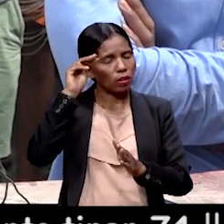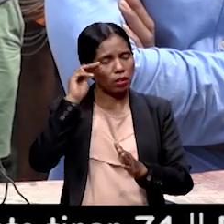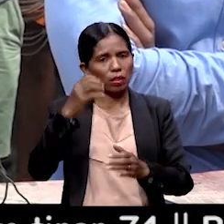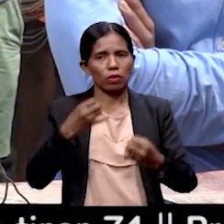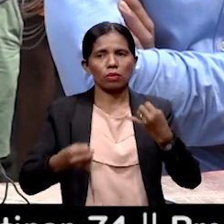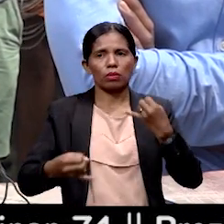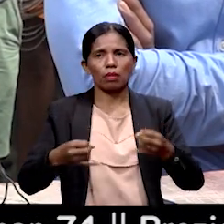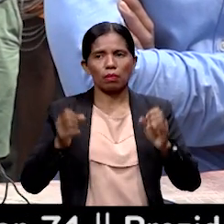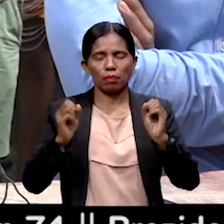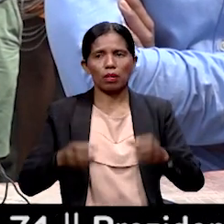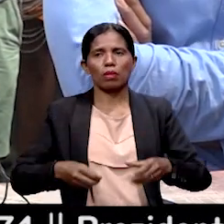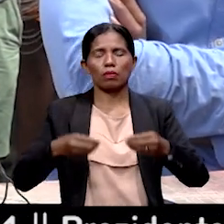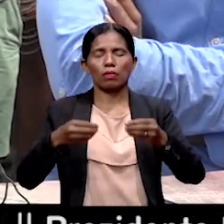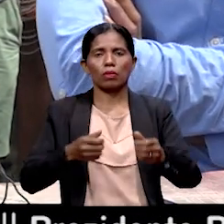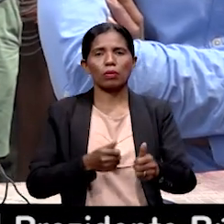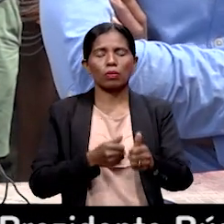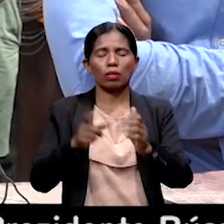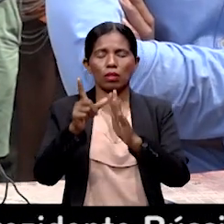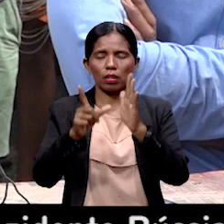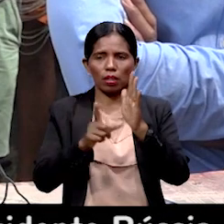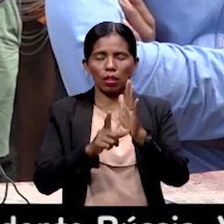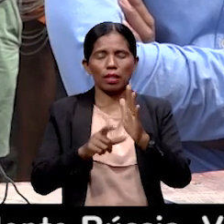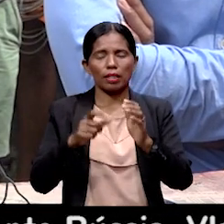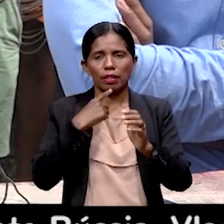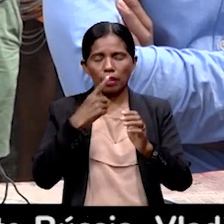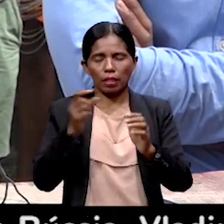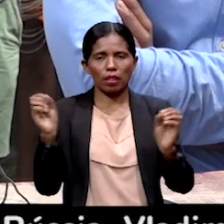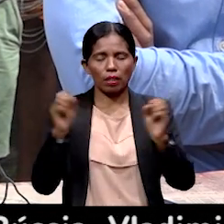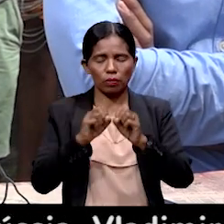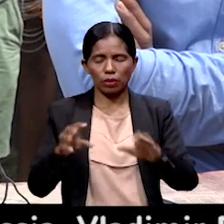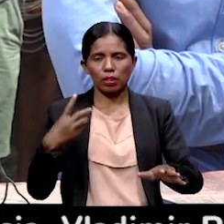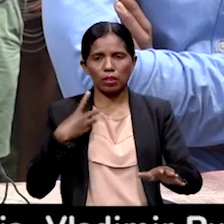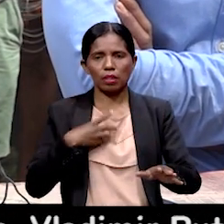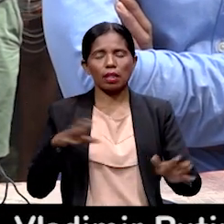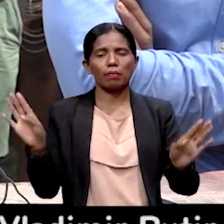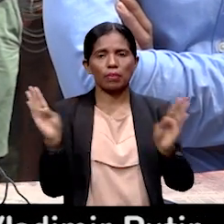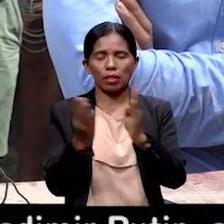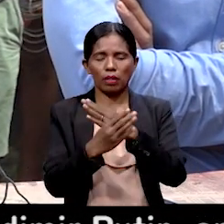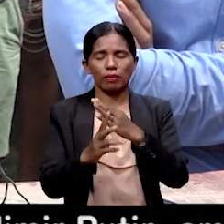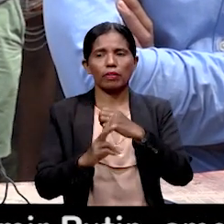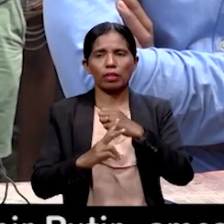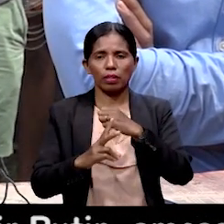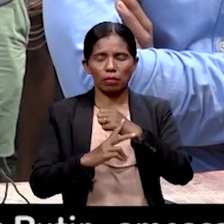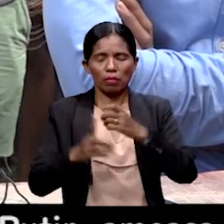direito igual Turlei hatete, hodi lahusi kita sai bitima ba desijang nebe